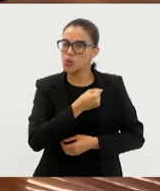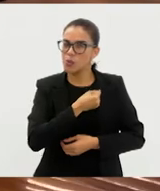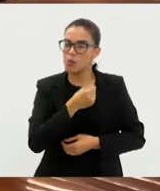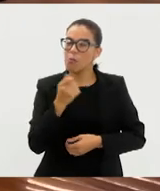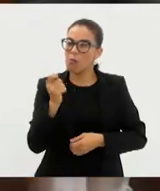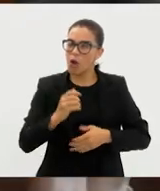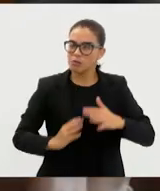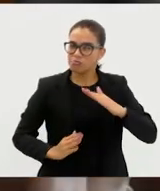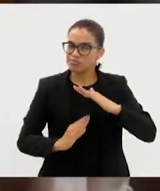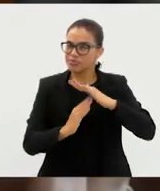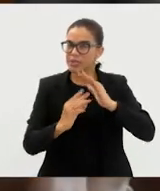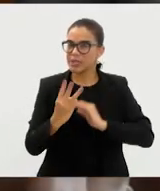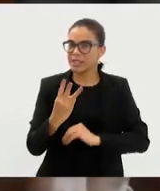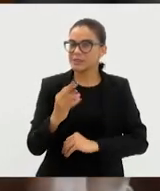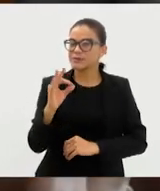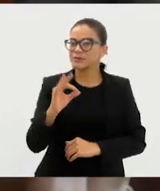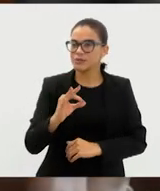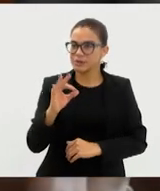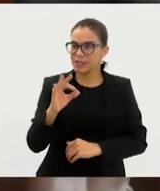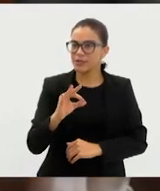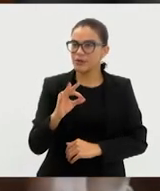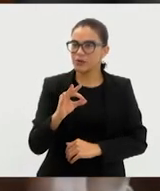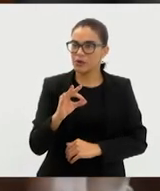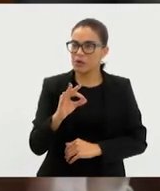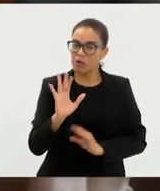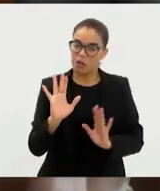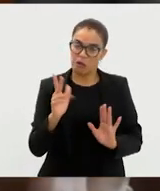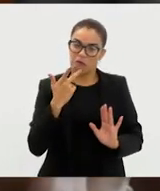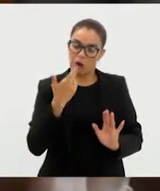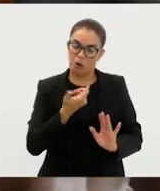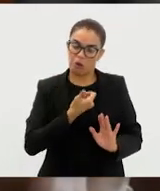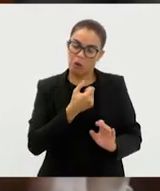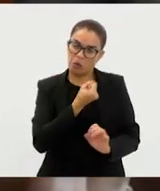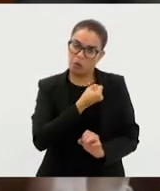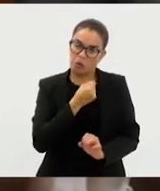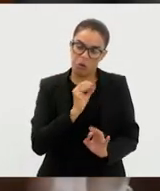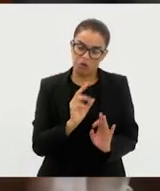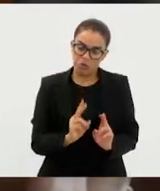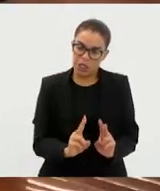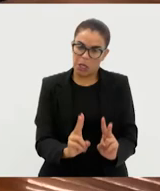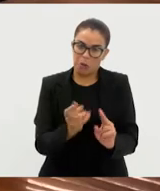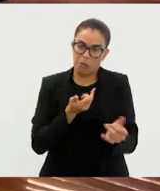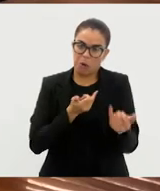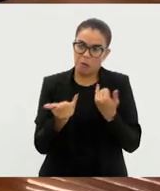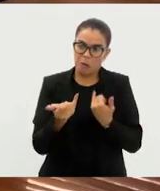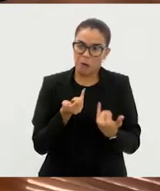dos 3%. Esse é um número que sempre é dito.